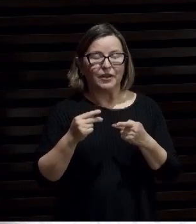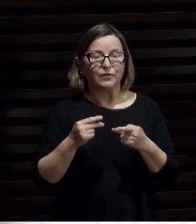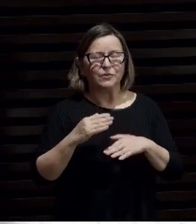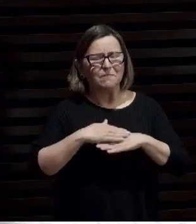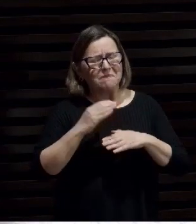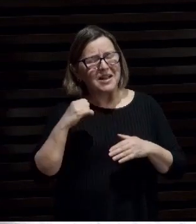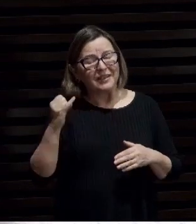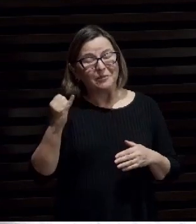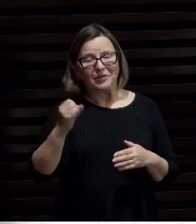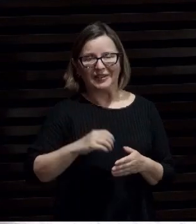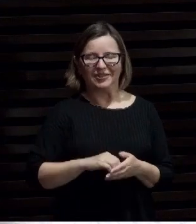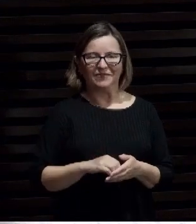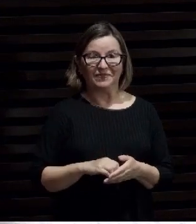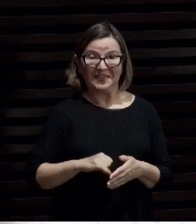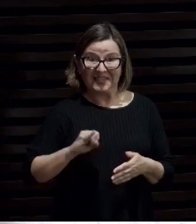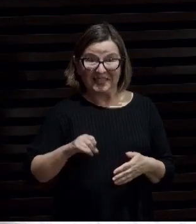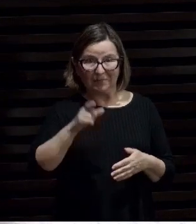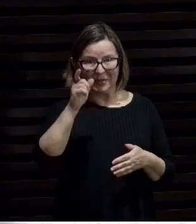Se alguém não nascer de novo,